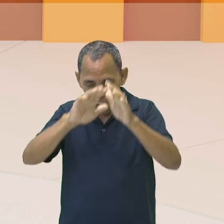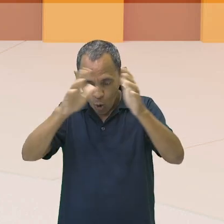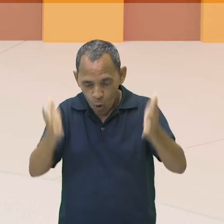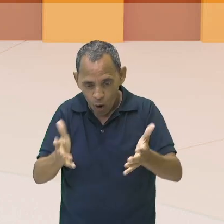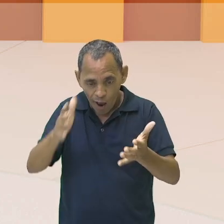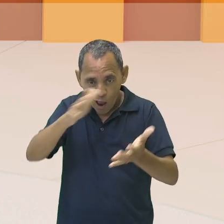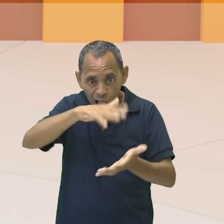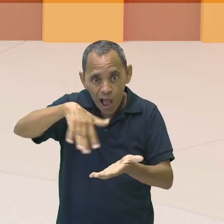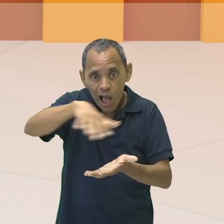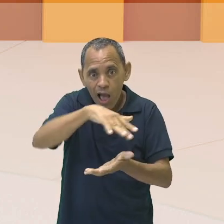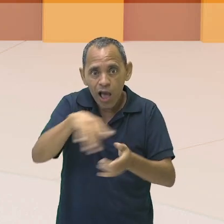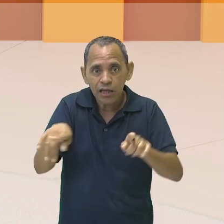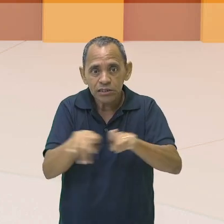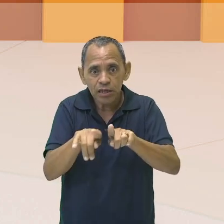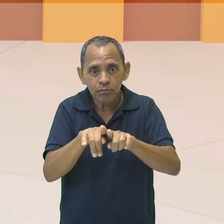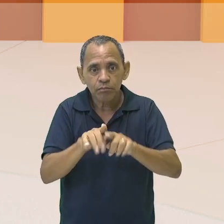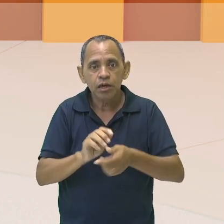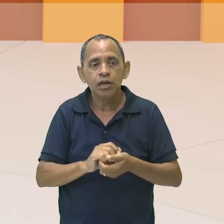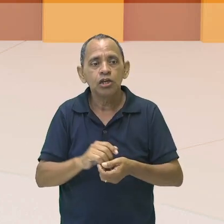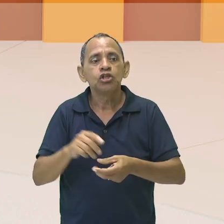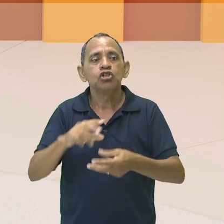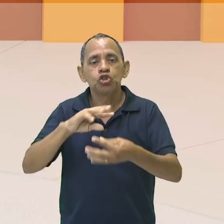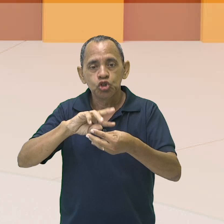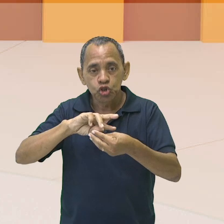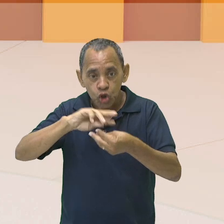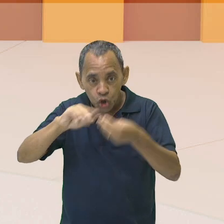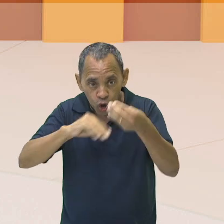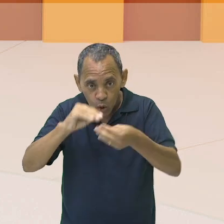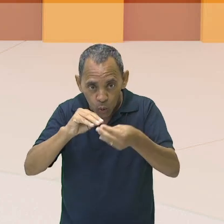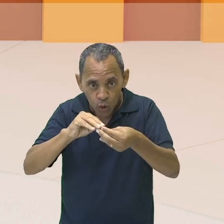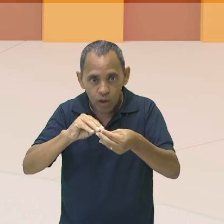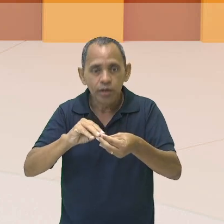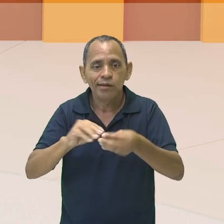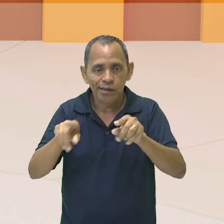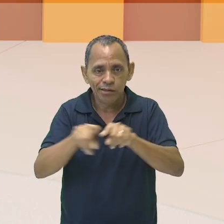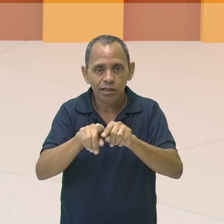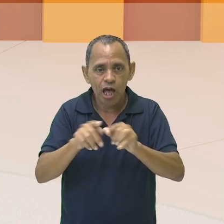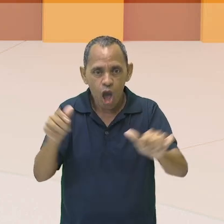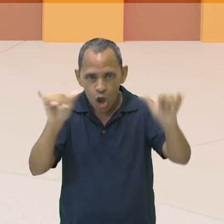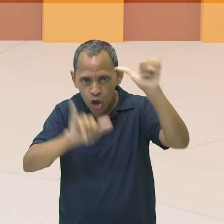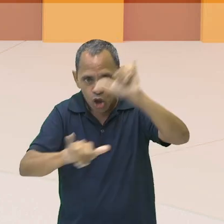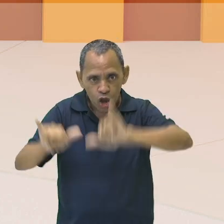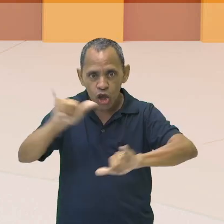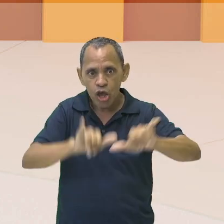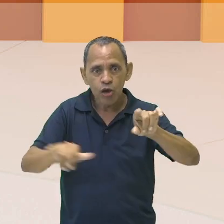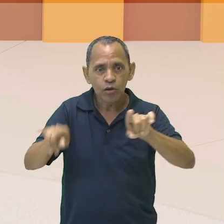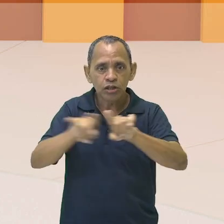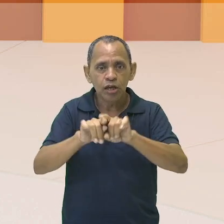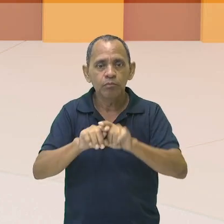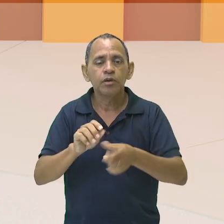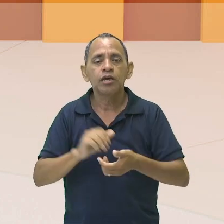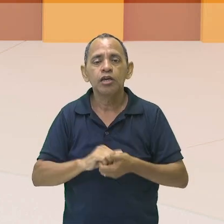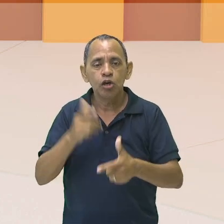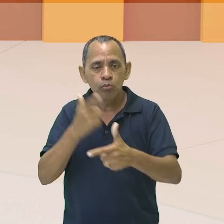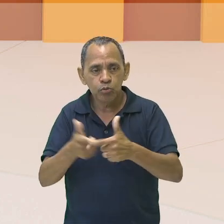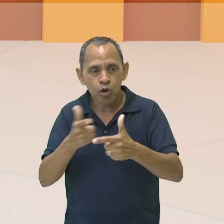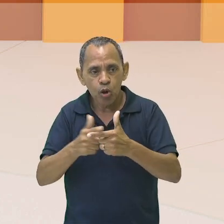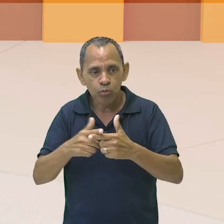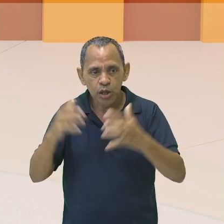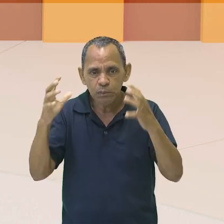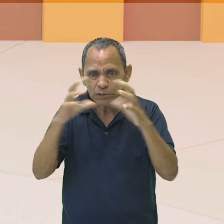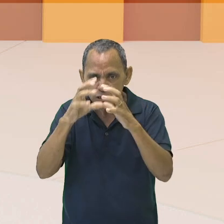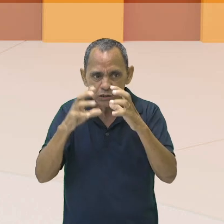de substância química e resíduos, temos também a área de desastres e conflitos, a área